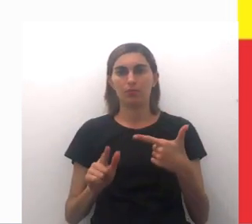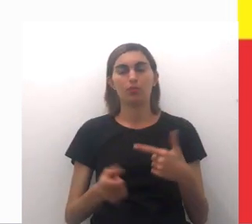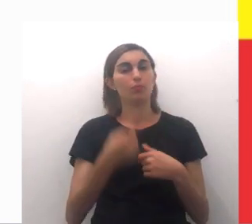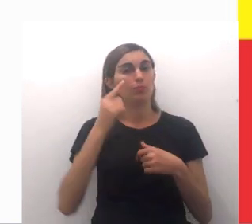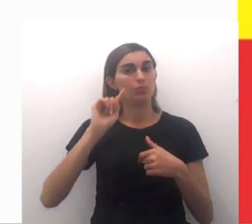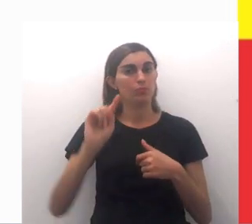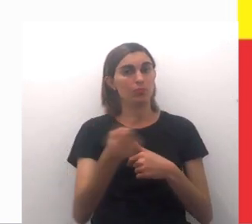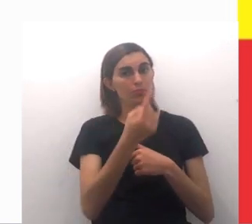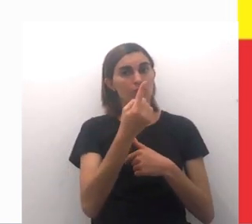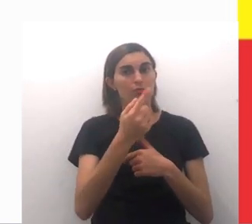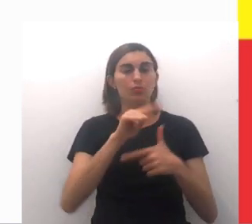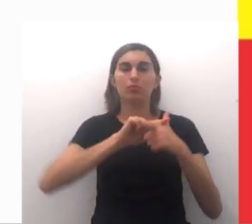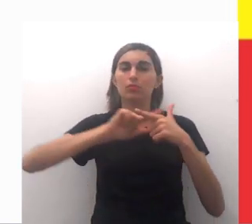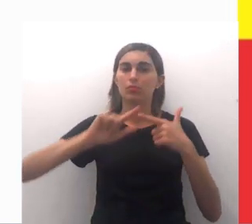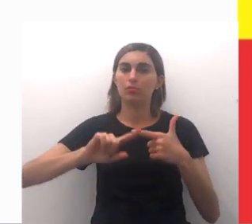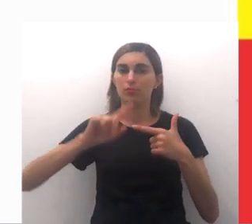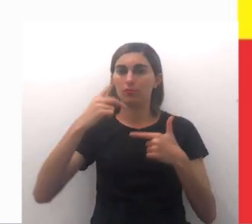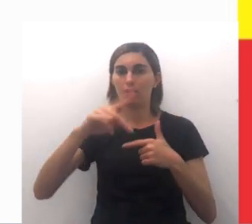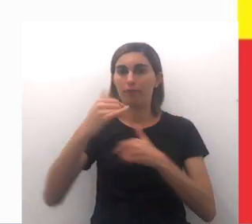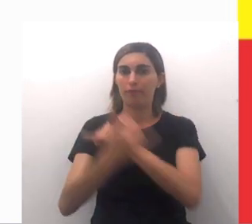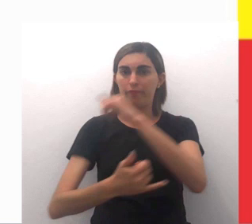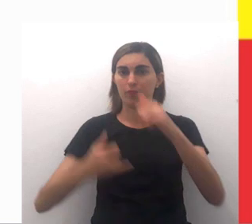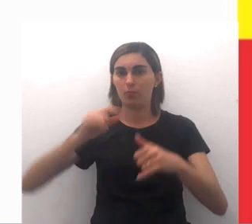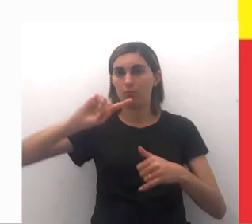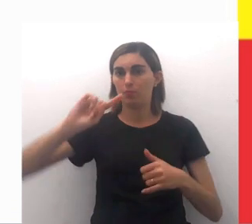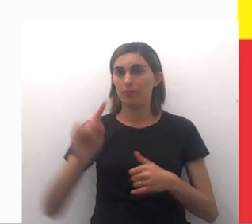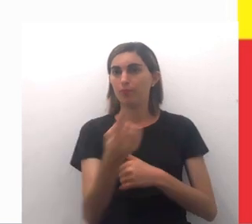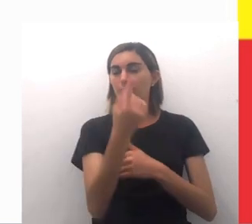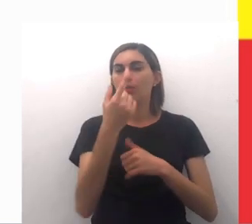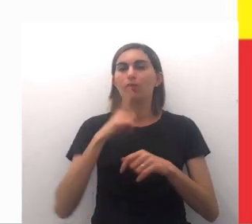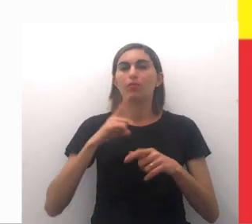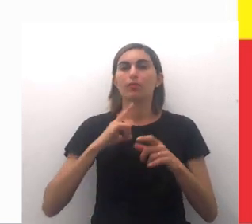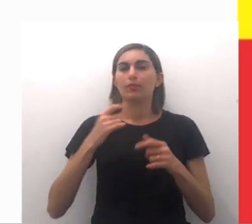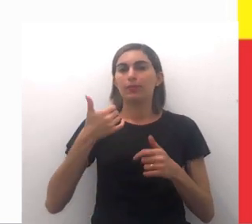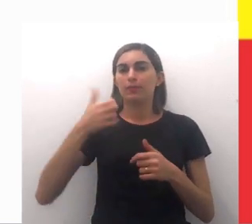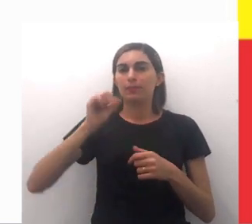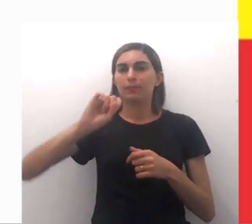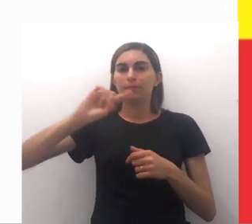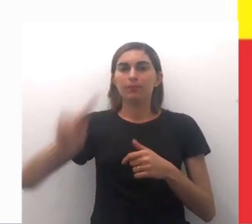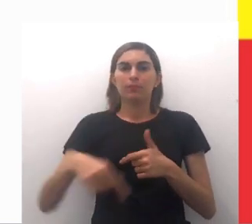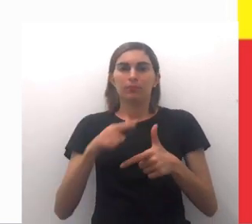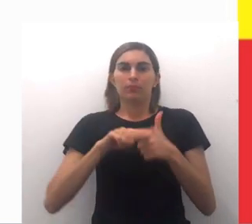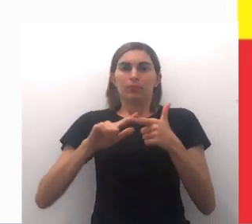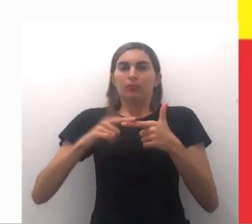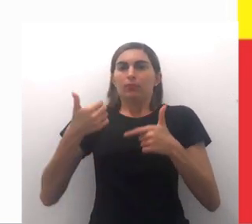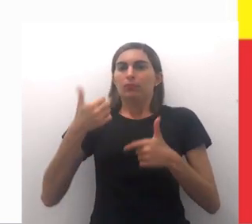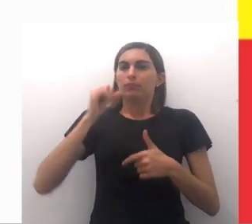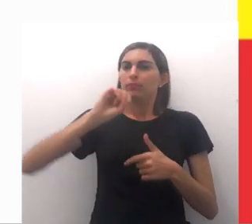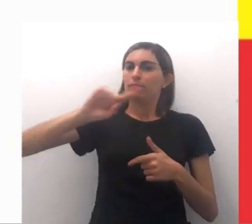dividir por 1.000. Dividindo essa informação por 1.000, vai dar